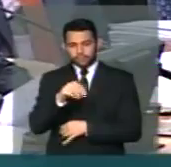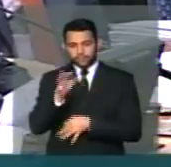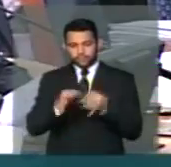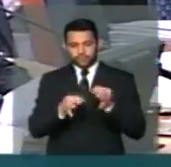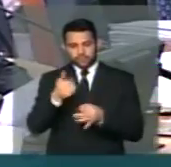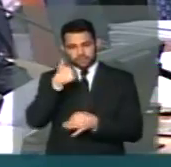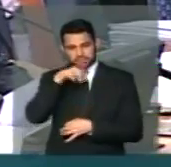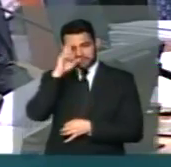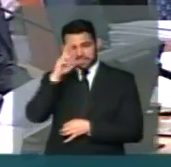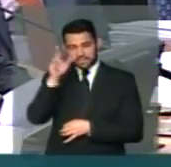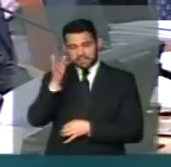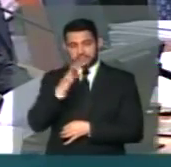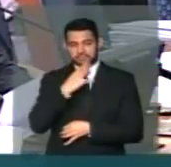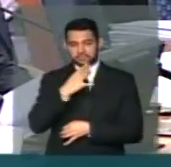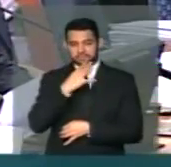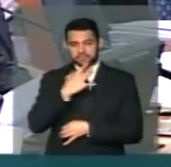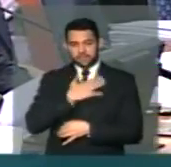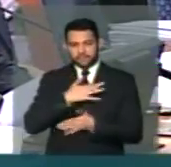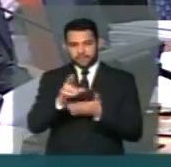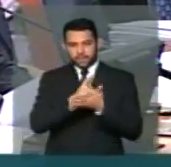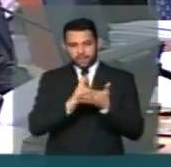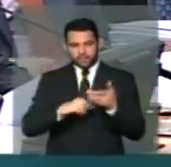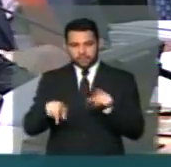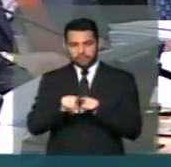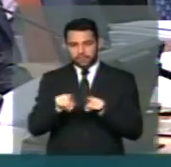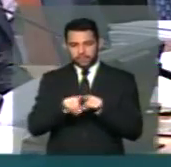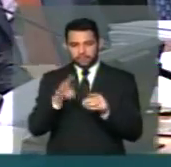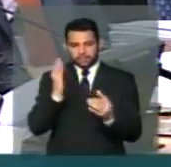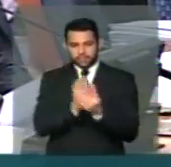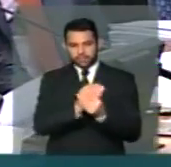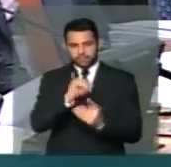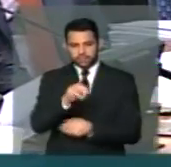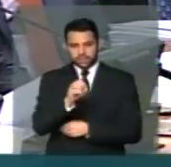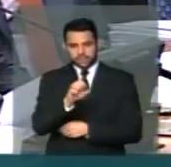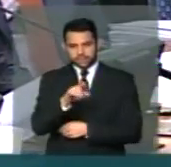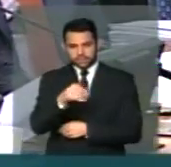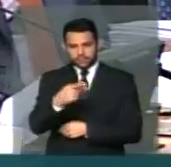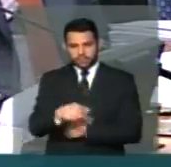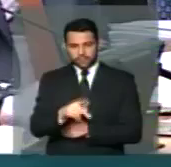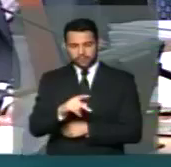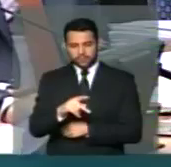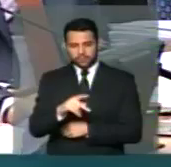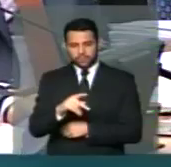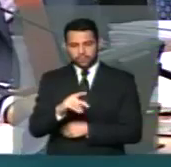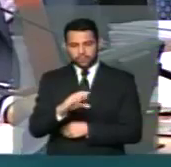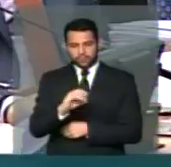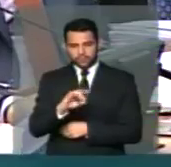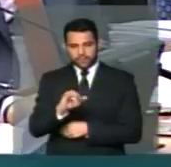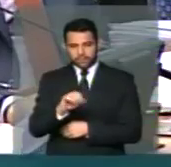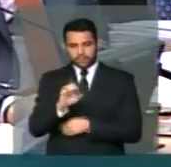Vossa Excelência se recorda, eu fui o relator também do processo do deputado Zé Dirceu aqui no Conselho de Ética.